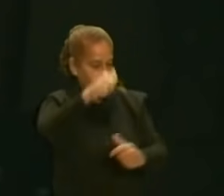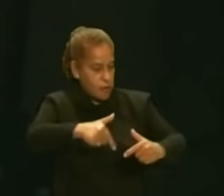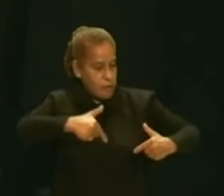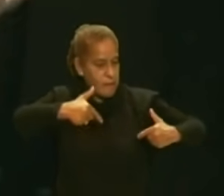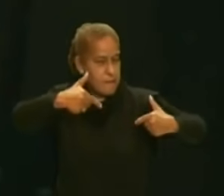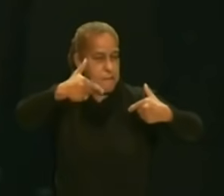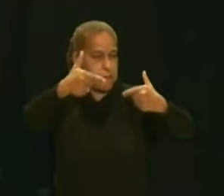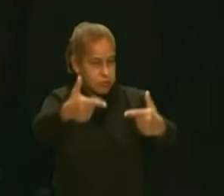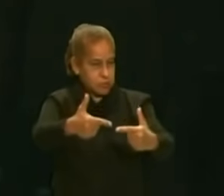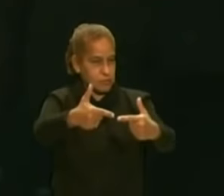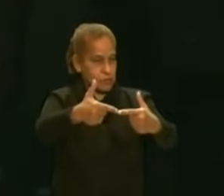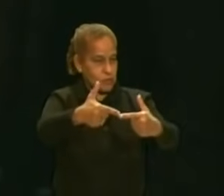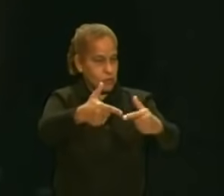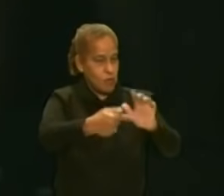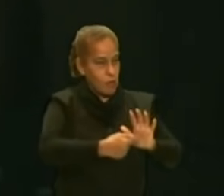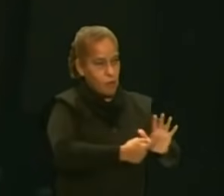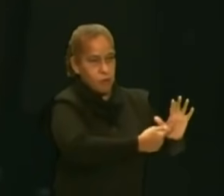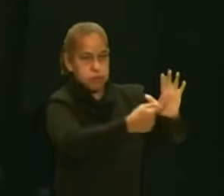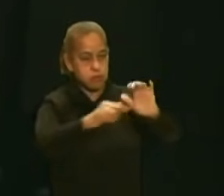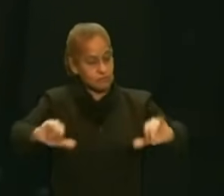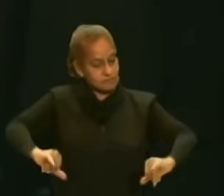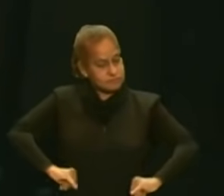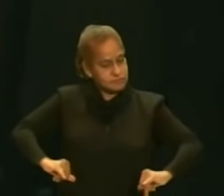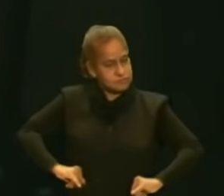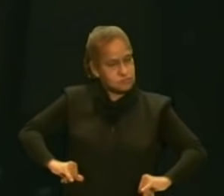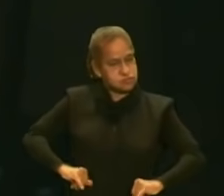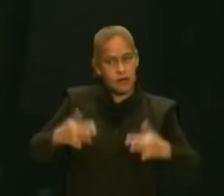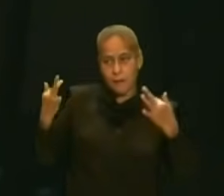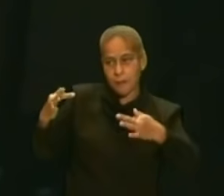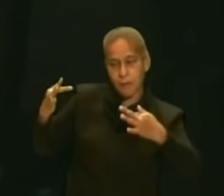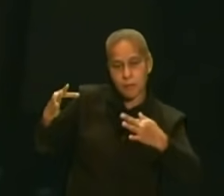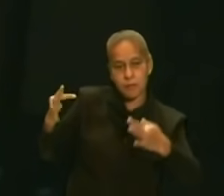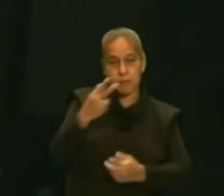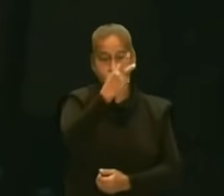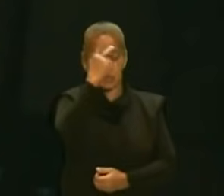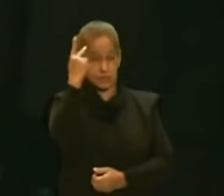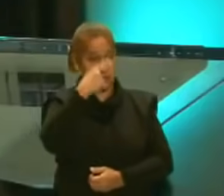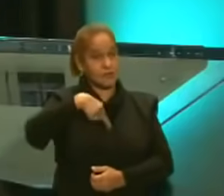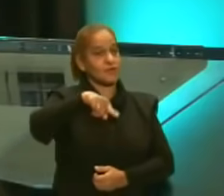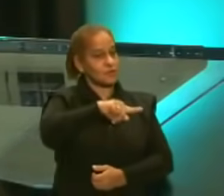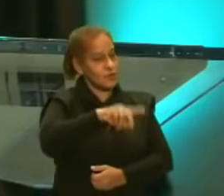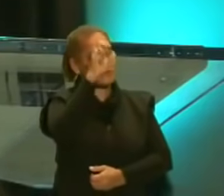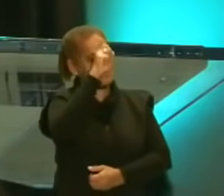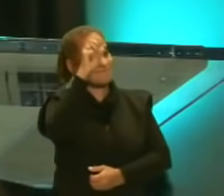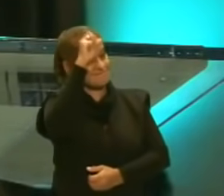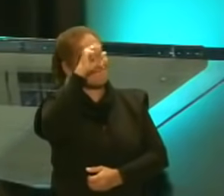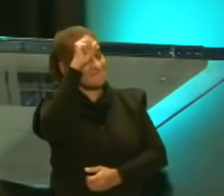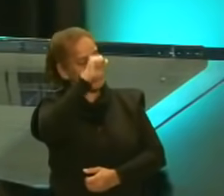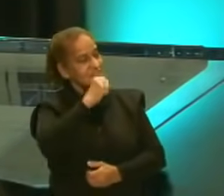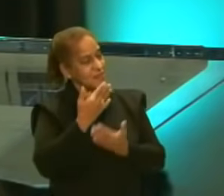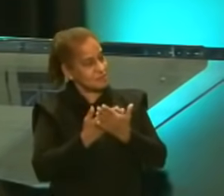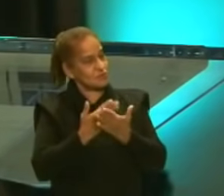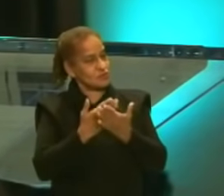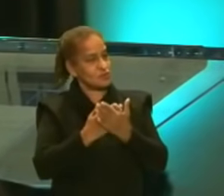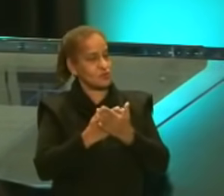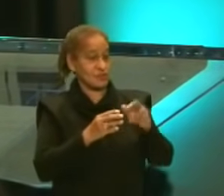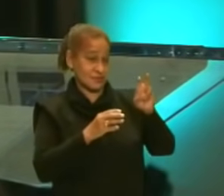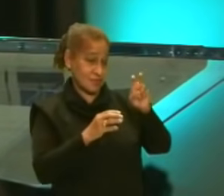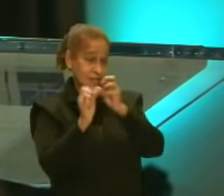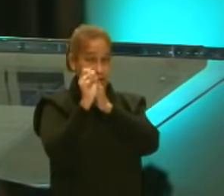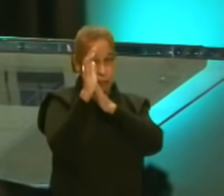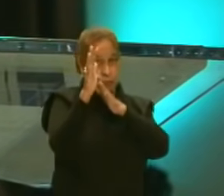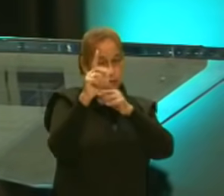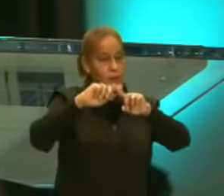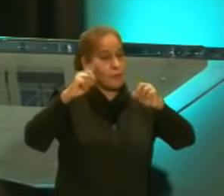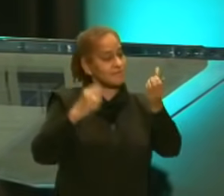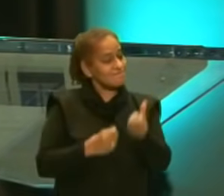gerava sofrimento. E isso foi que a gente aprendeu na quinta trombeta. Mas a sexta trombeta